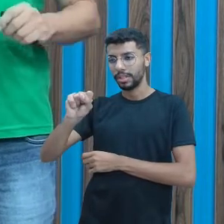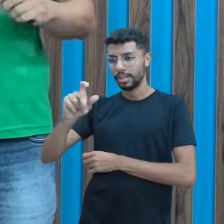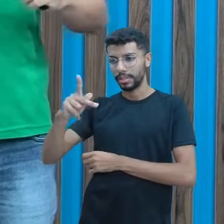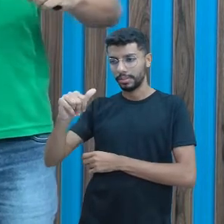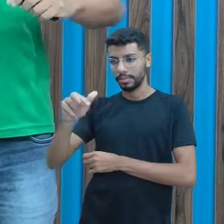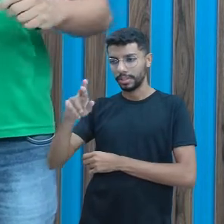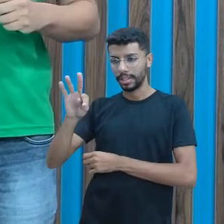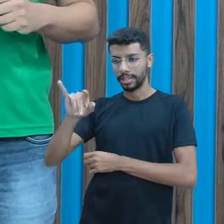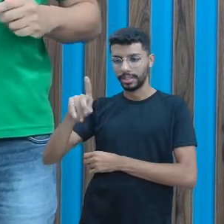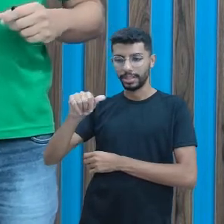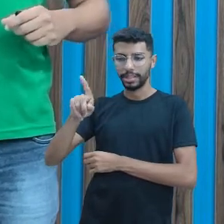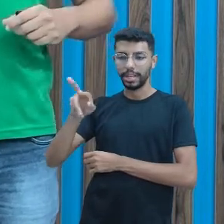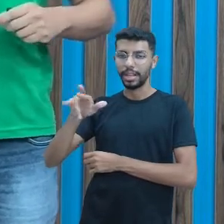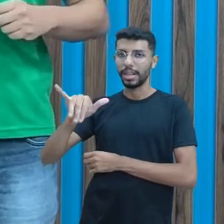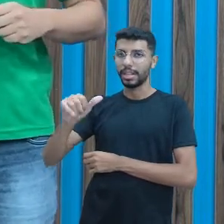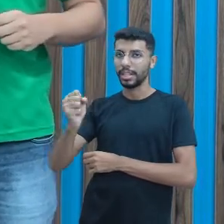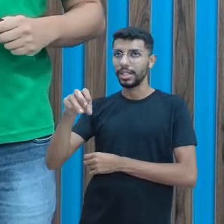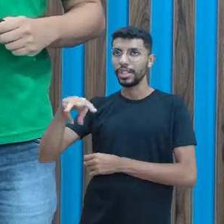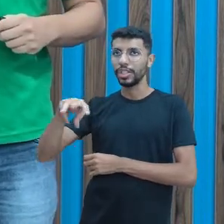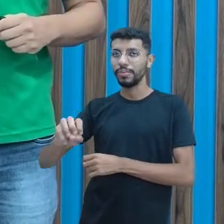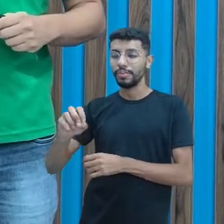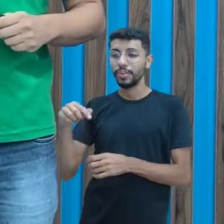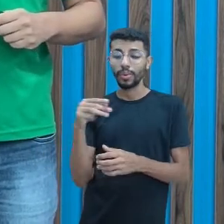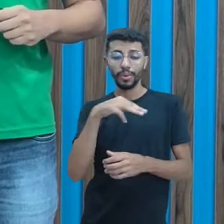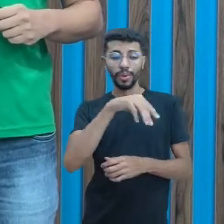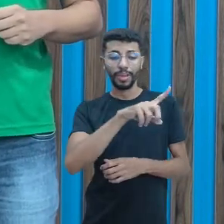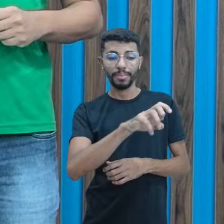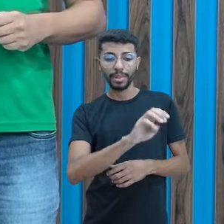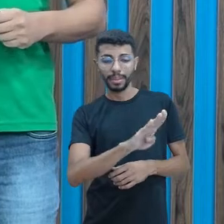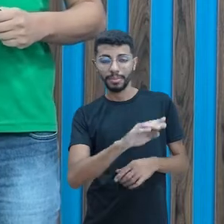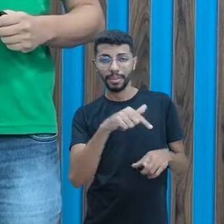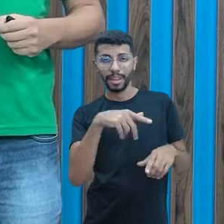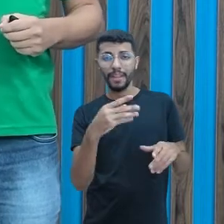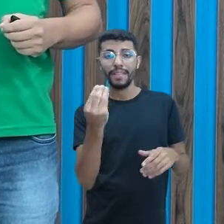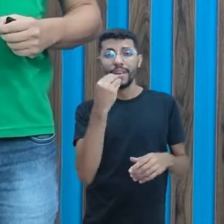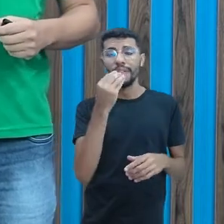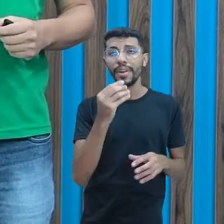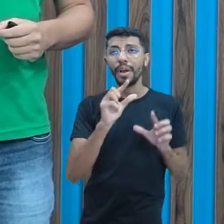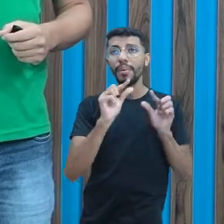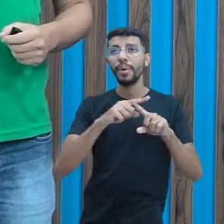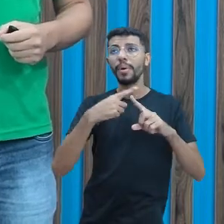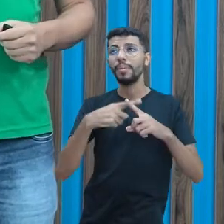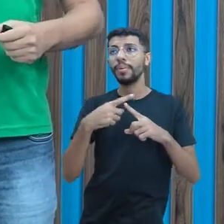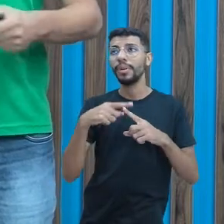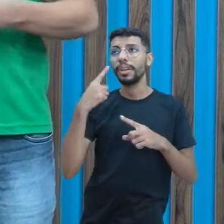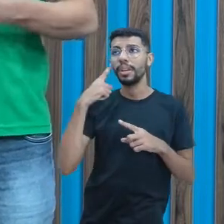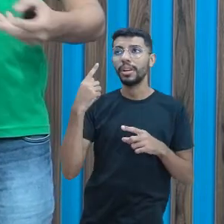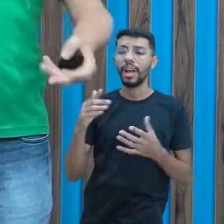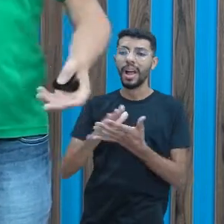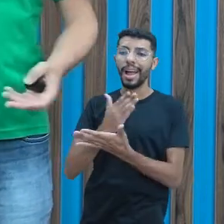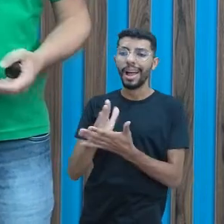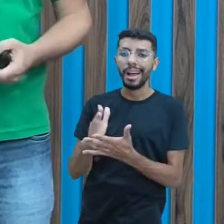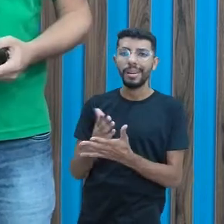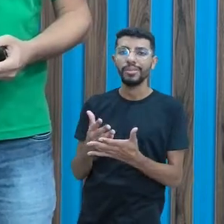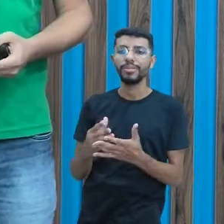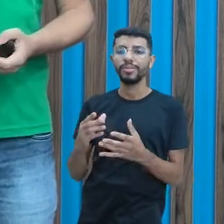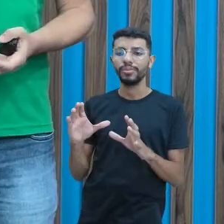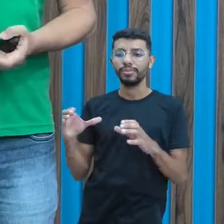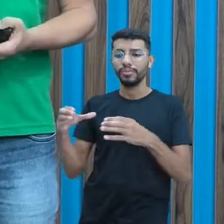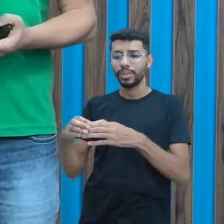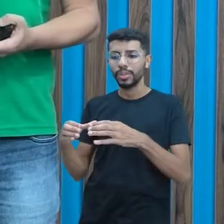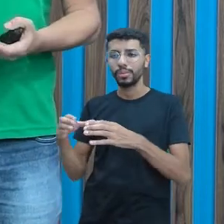foram fundados novos partidos, né? Um exemplo disso é o próprio Partido dos Trabalhadores, que é um dos maiores partidos do